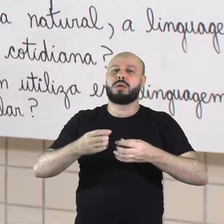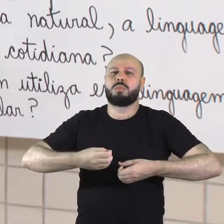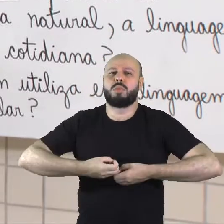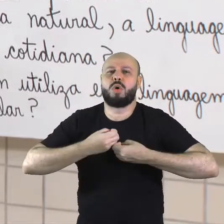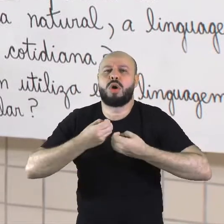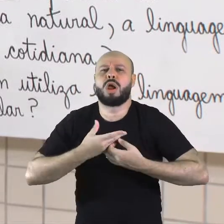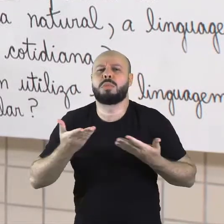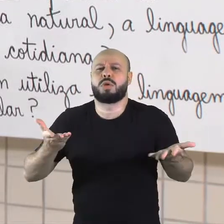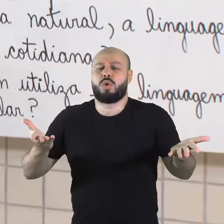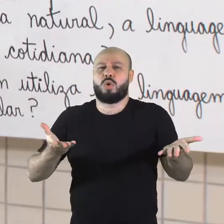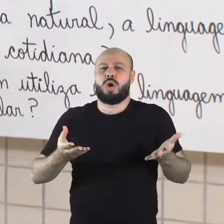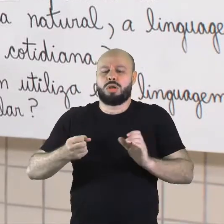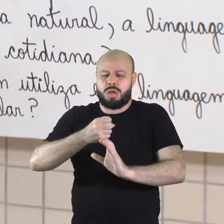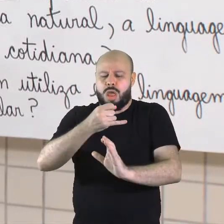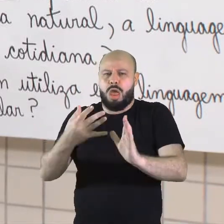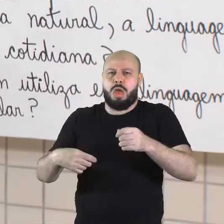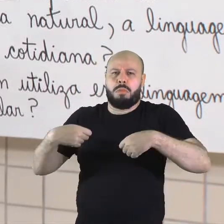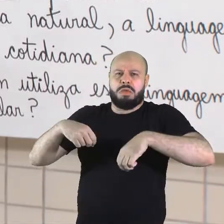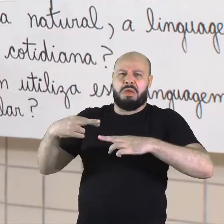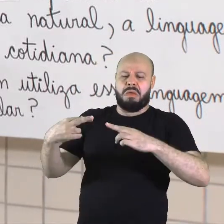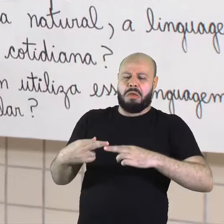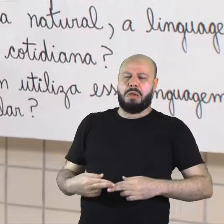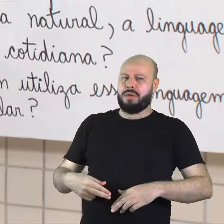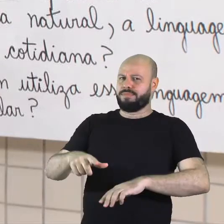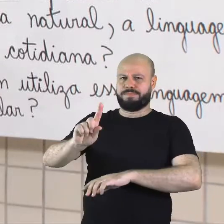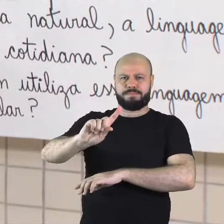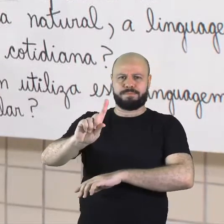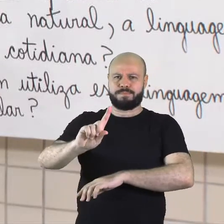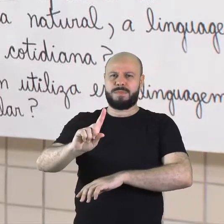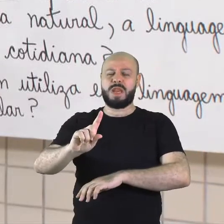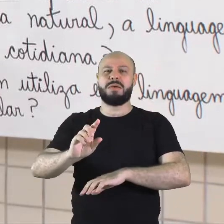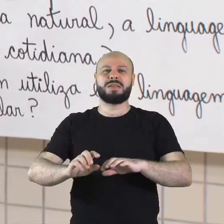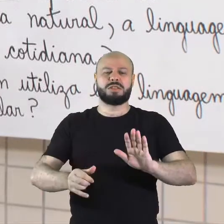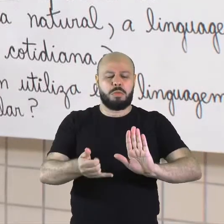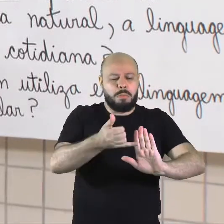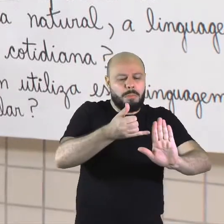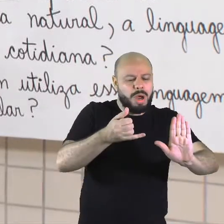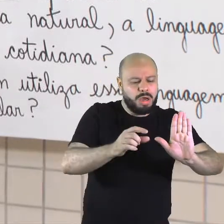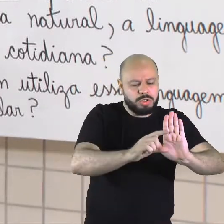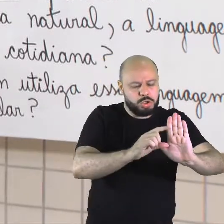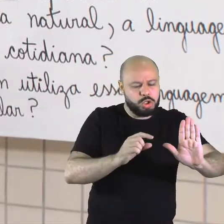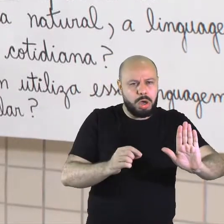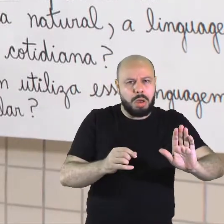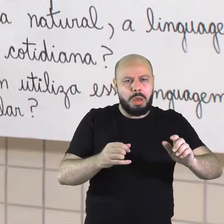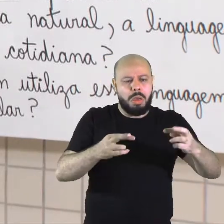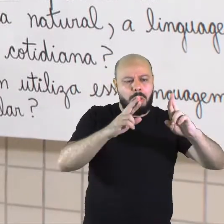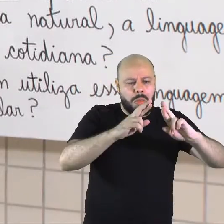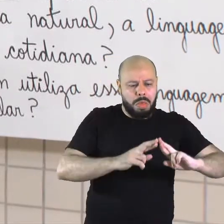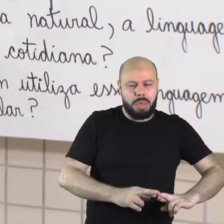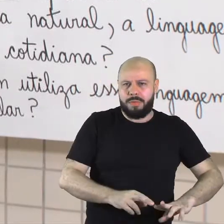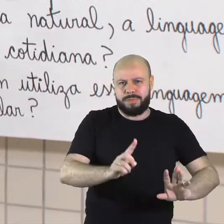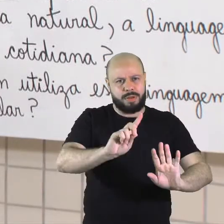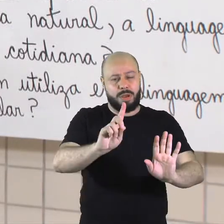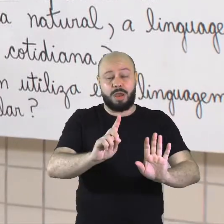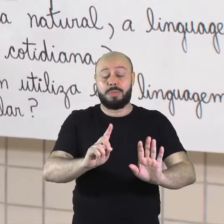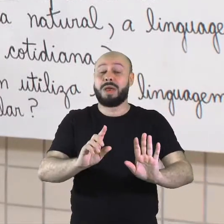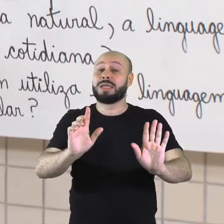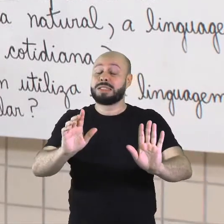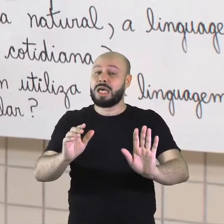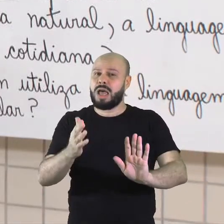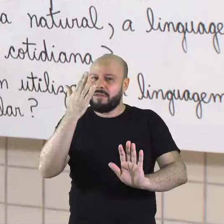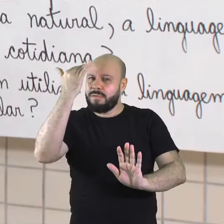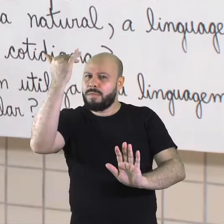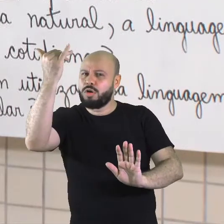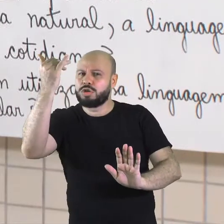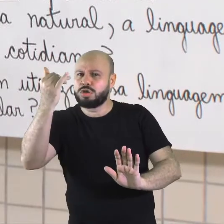essas características, não precisa você rimar todos os versos, as estrofes, mas ele é tradicional porque ele